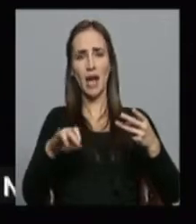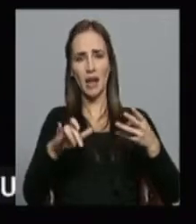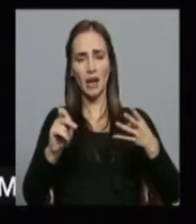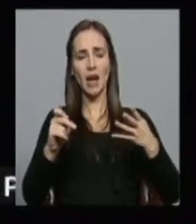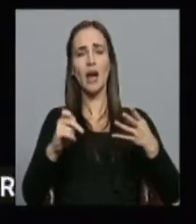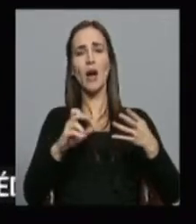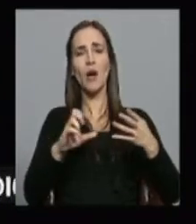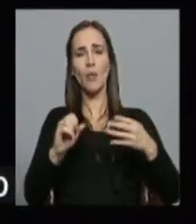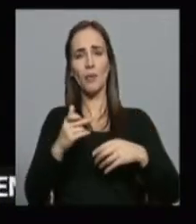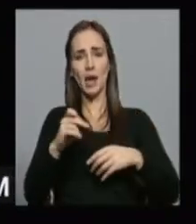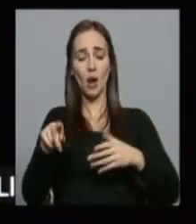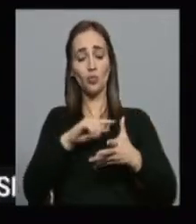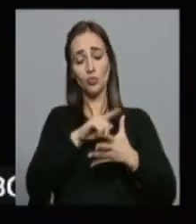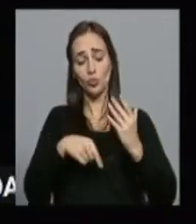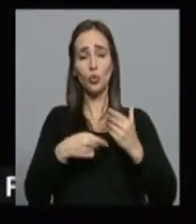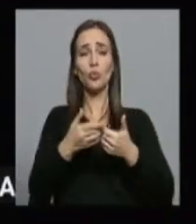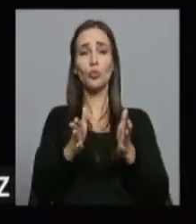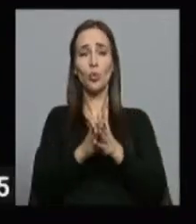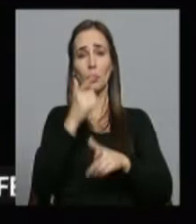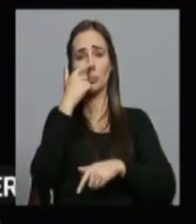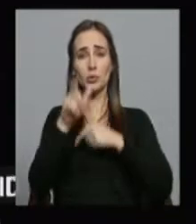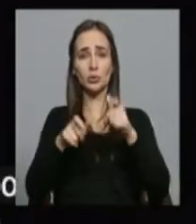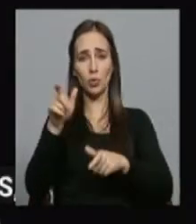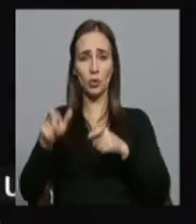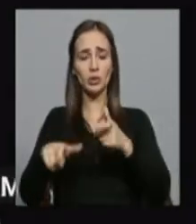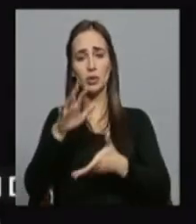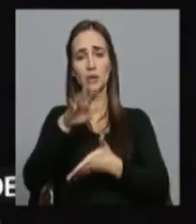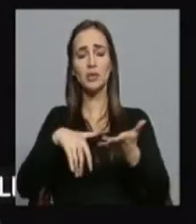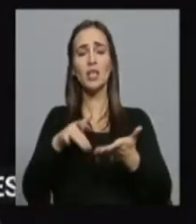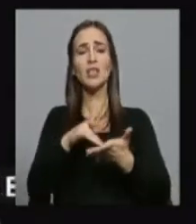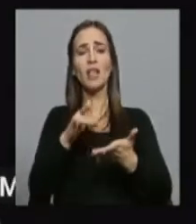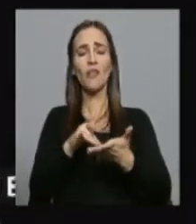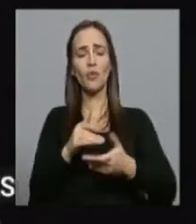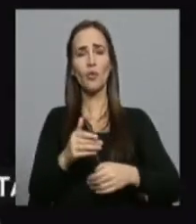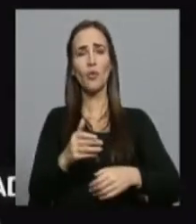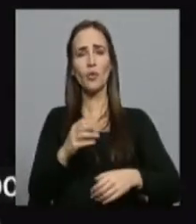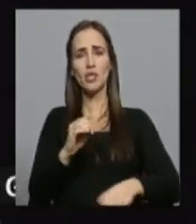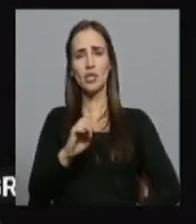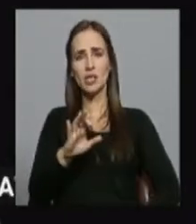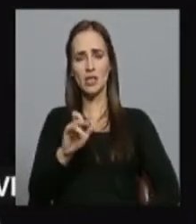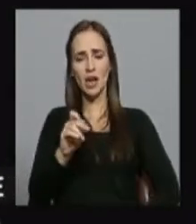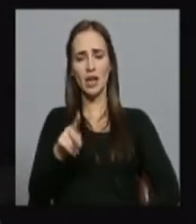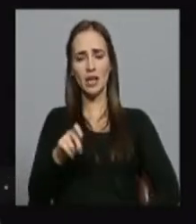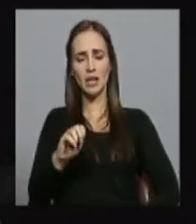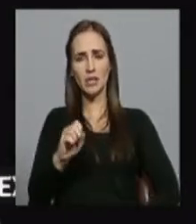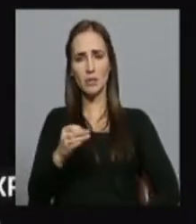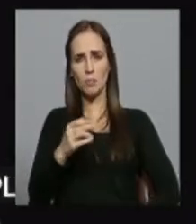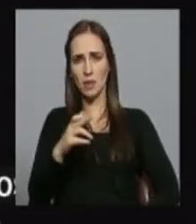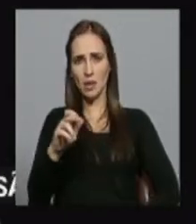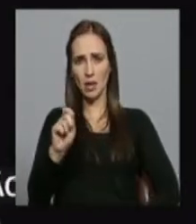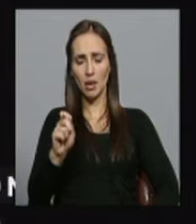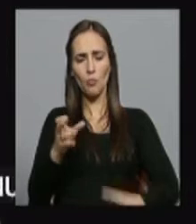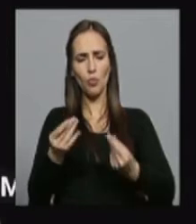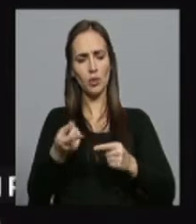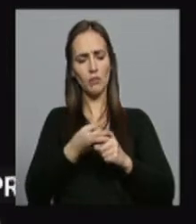de personagens de William Shakespeare, são assim que são nomeadas as luas de Urano, e chegaram a uma conclusão muito, muito interessante. Como é que nós conseguimos perceber